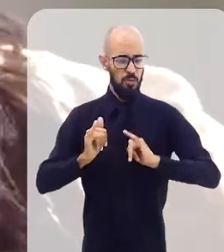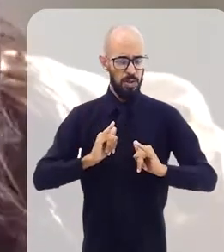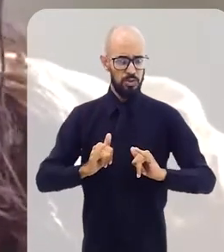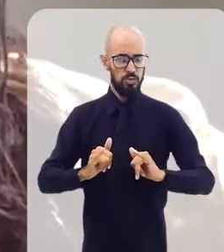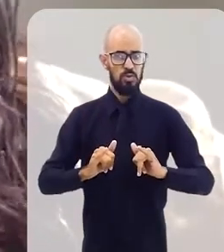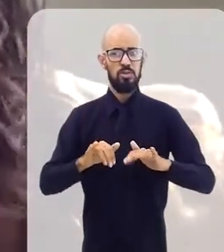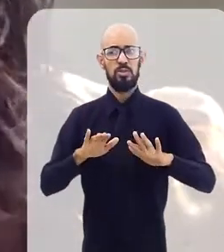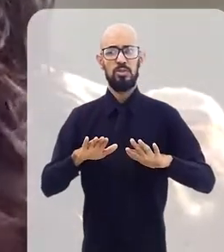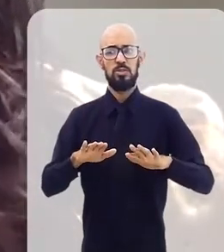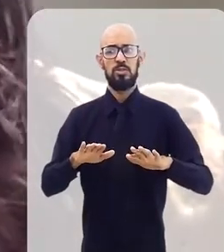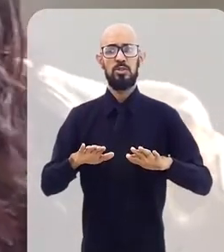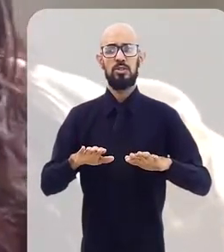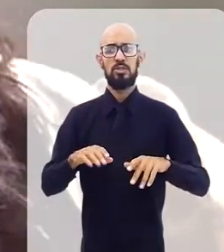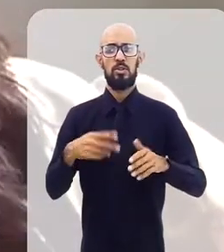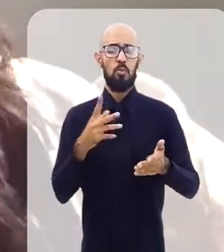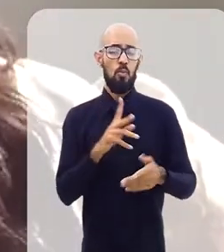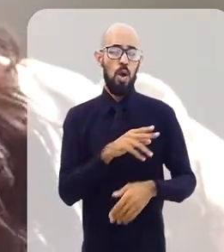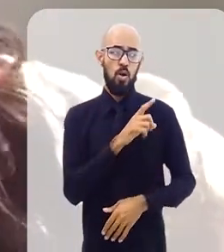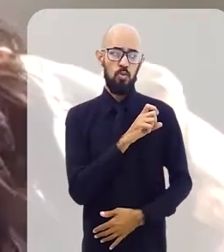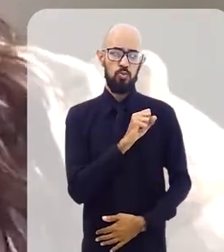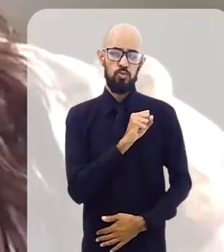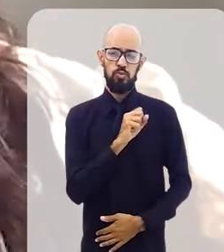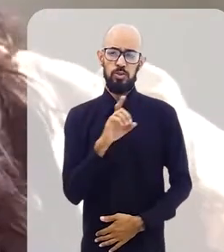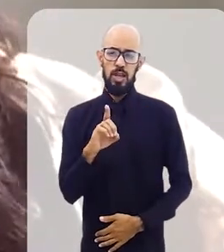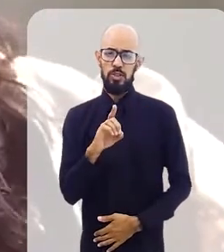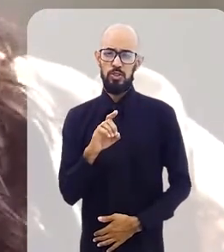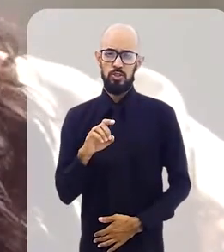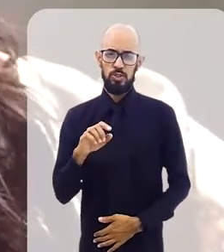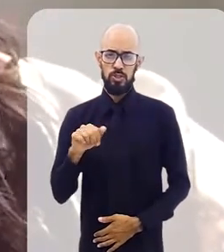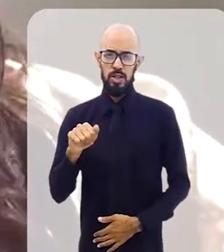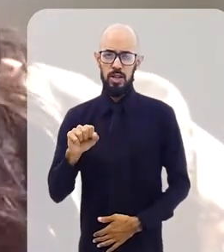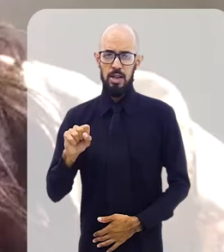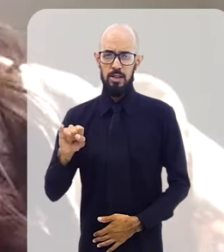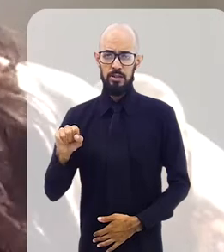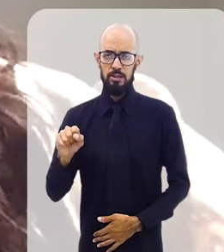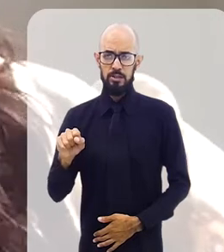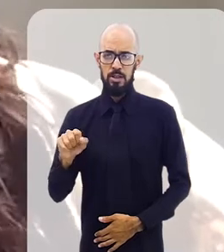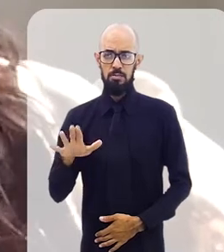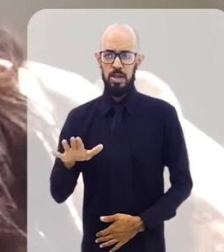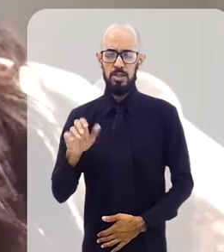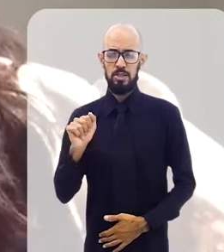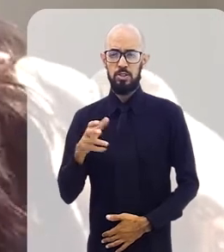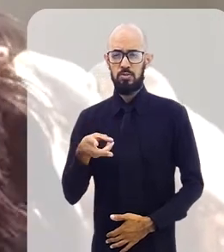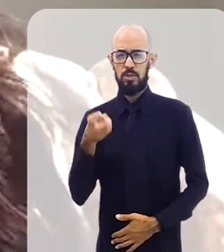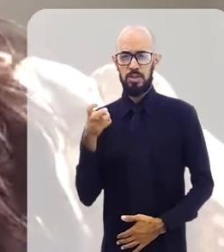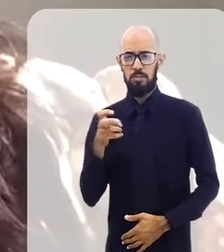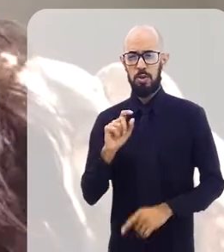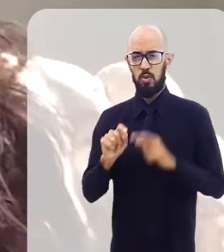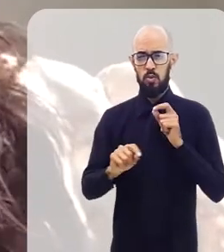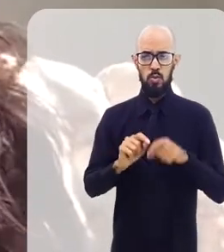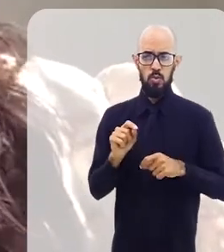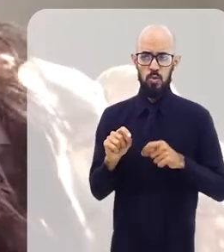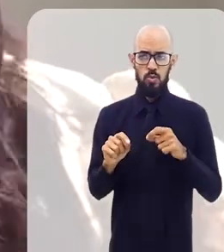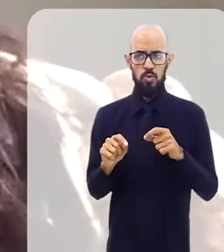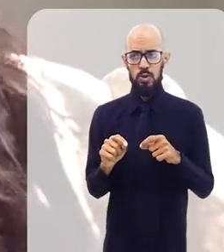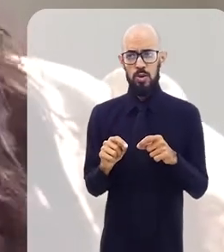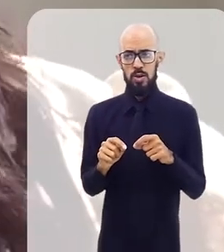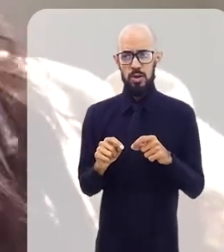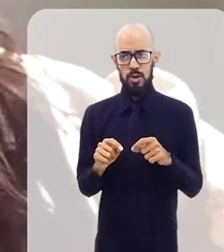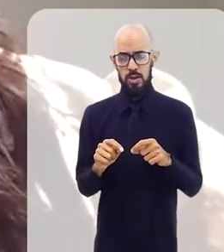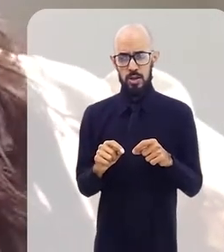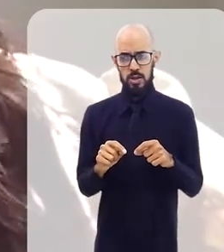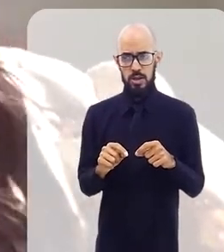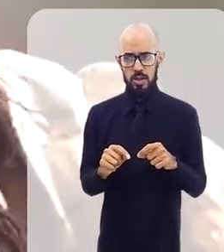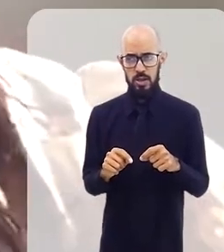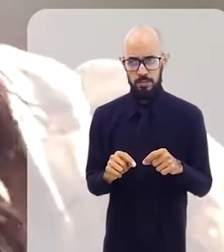dessa questão, né, que nem teve lá no Sudeste Asiático, mas a gente observou, segundo algumas pesquisas, que teve